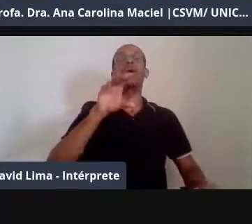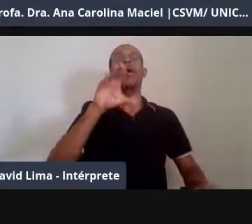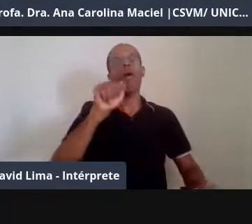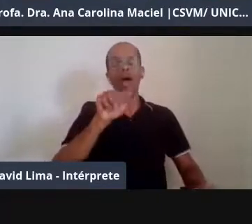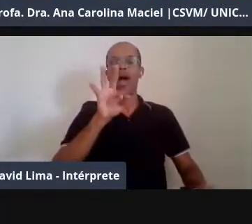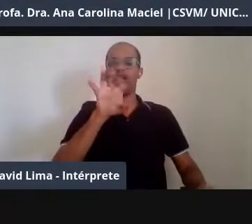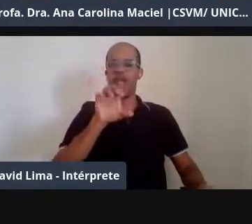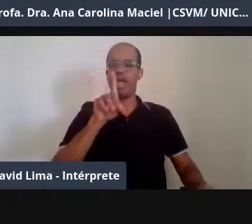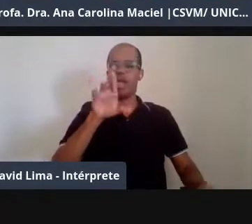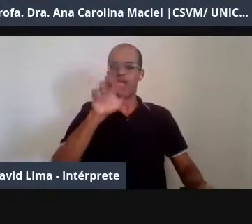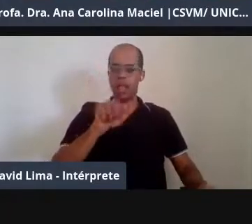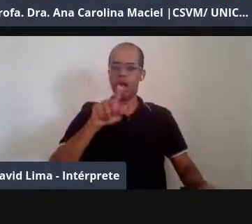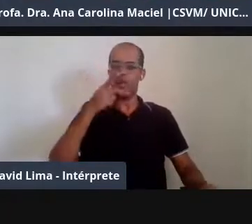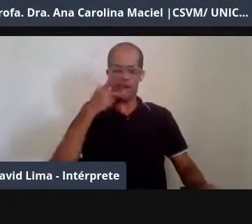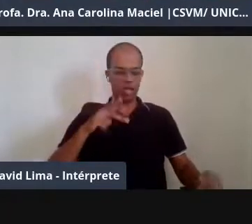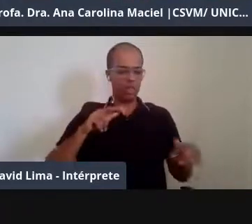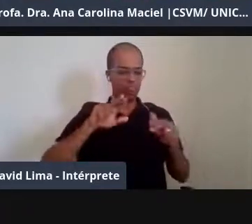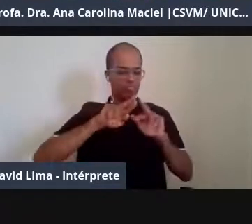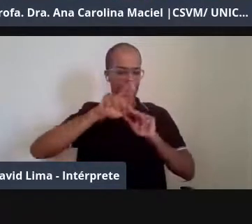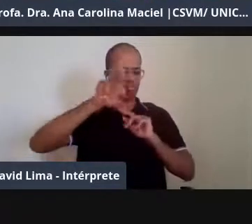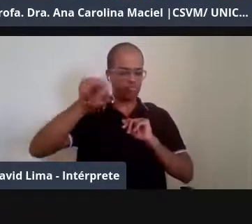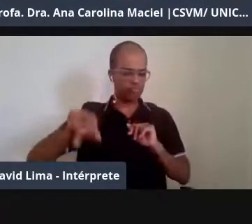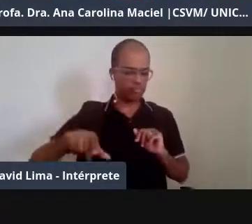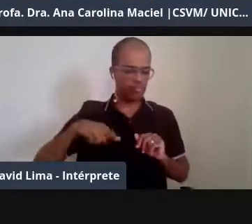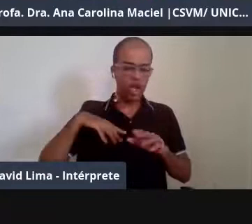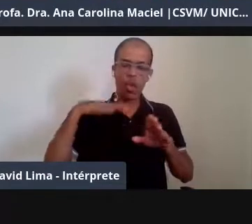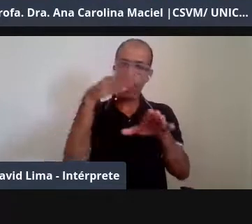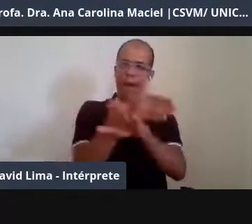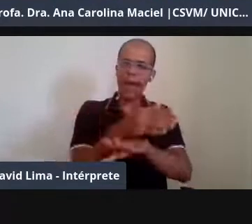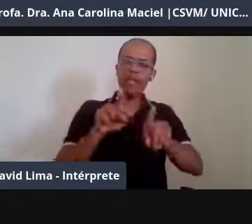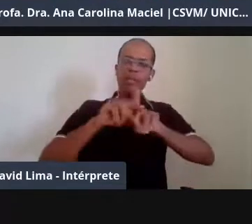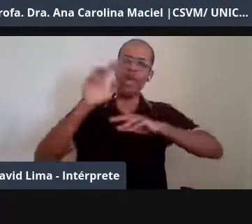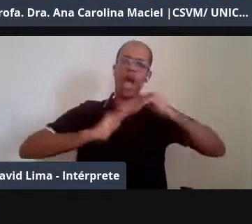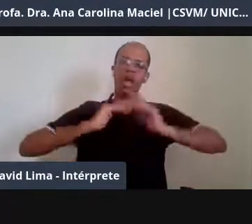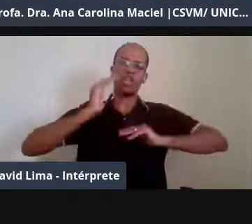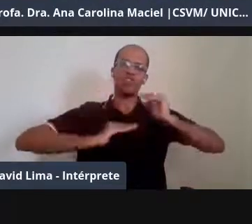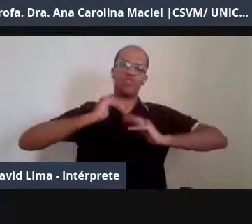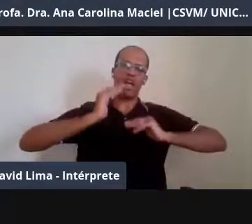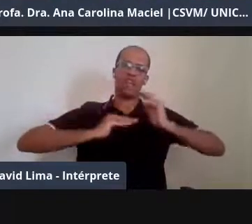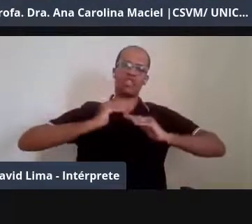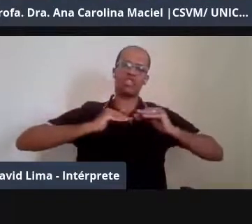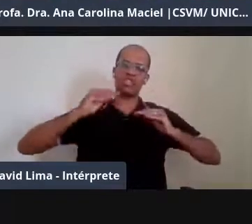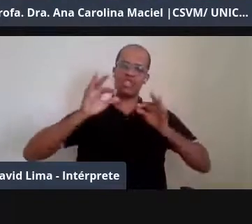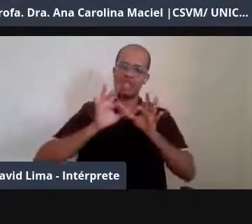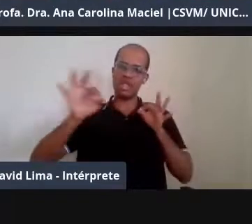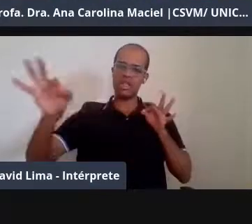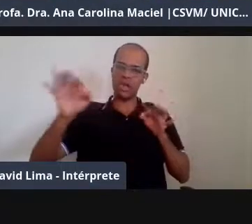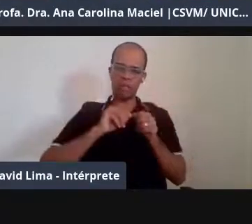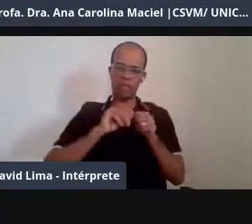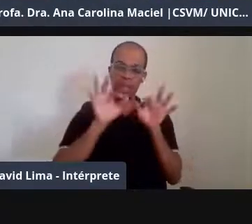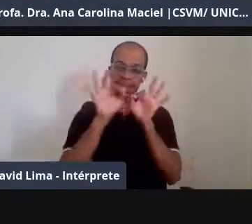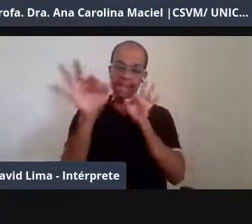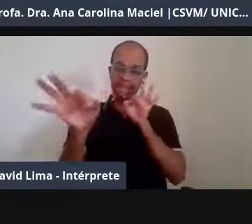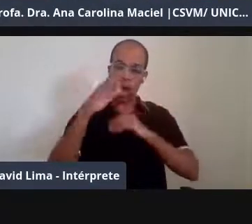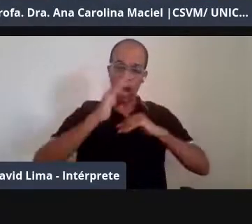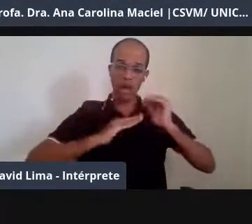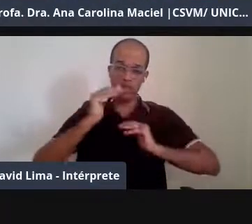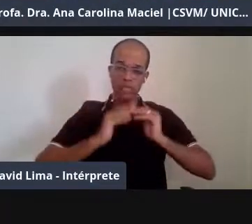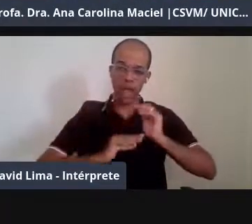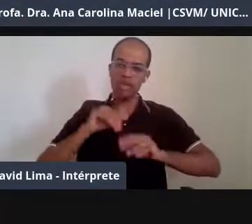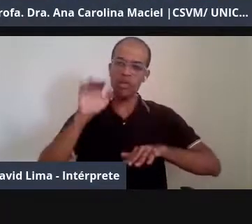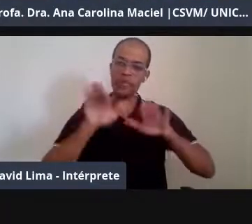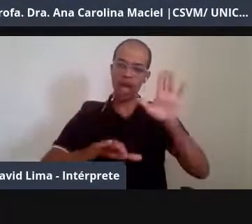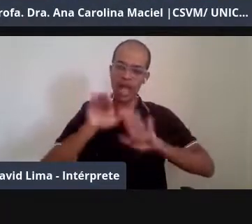tanto o ingresso como atividades de extensão. E essas atividades de extensão, muitas vezes, que